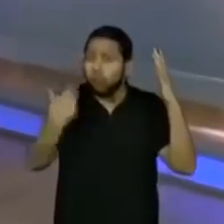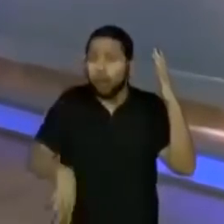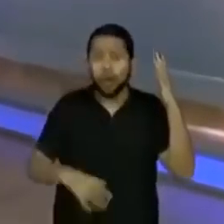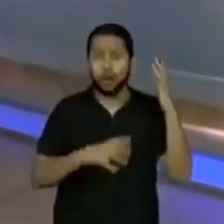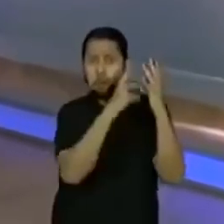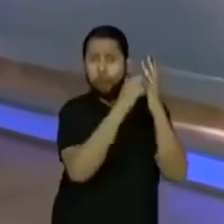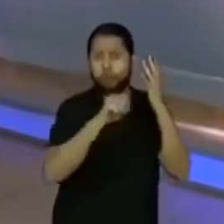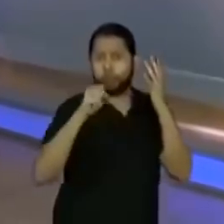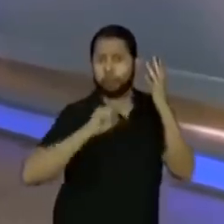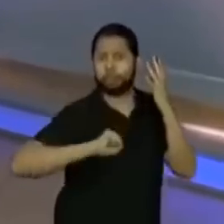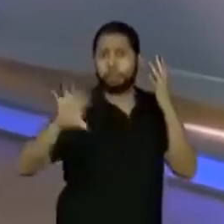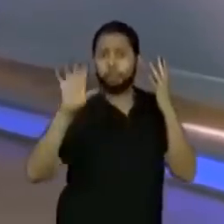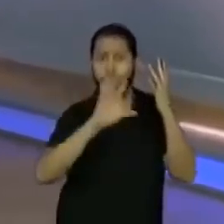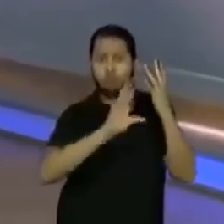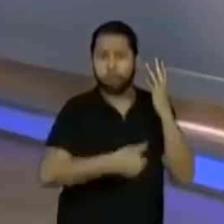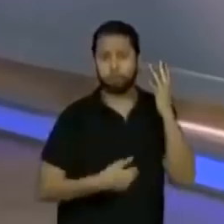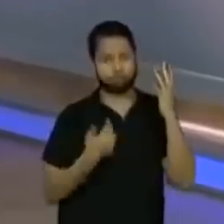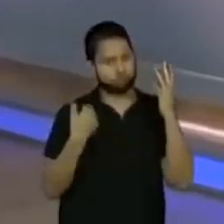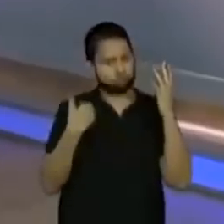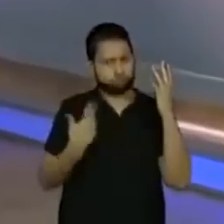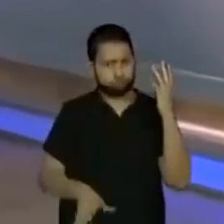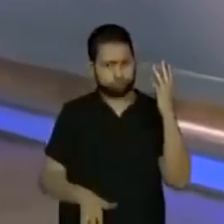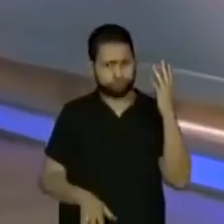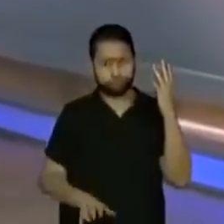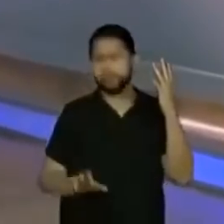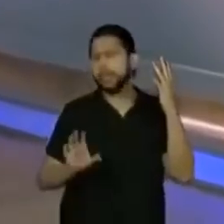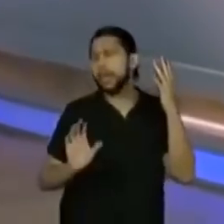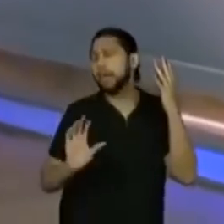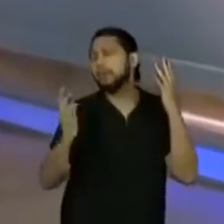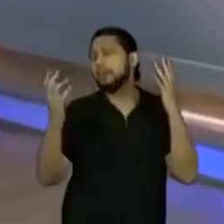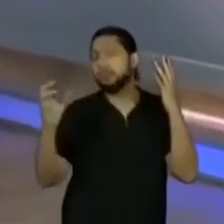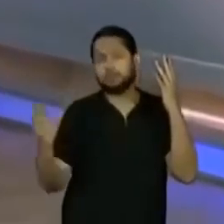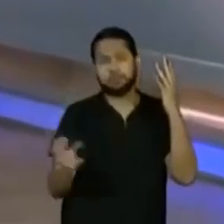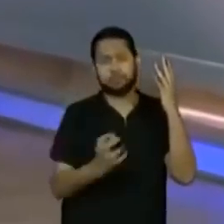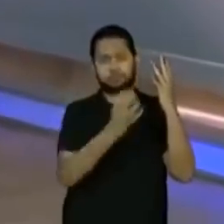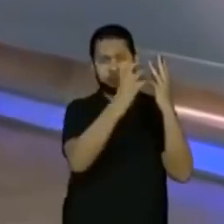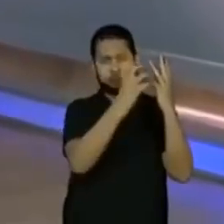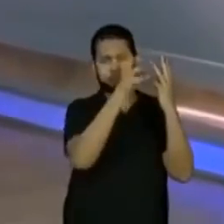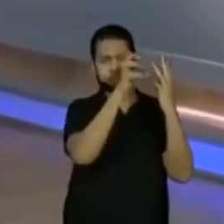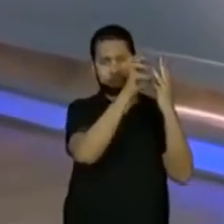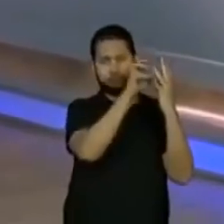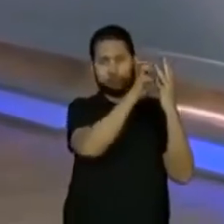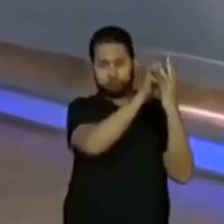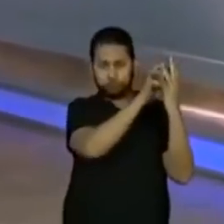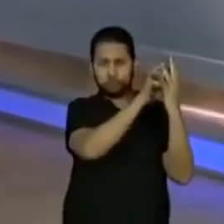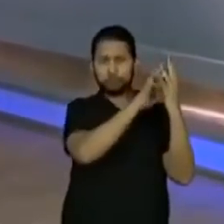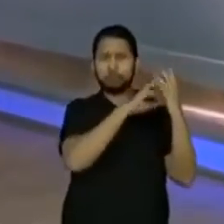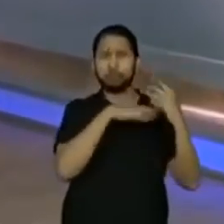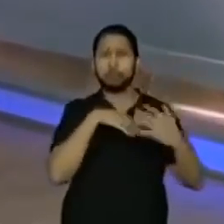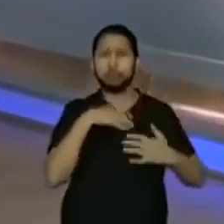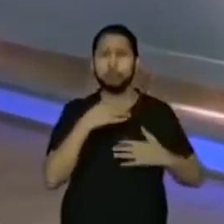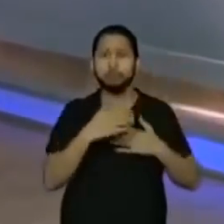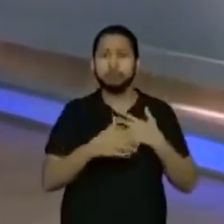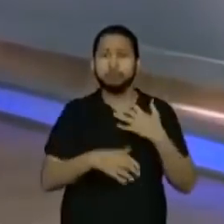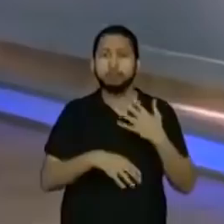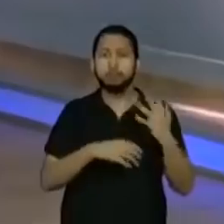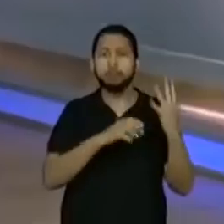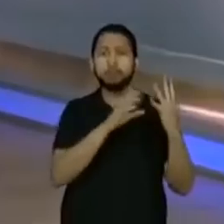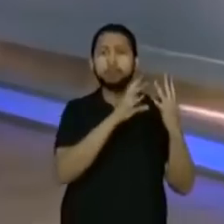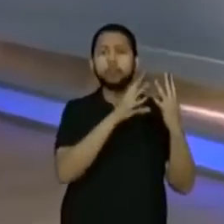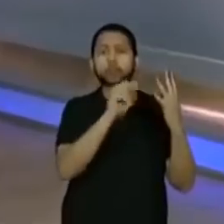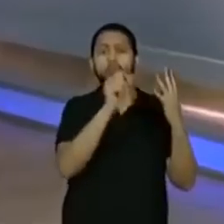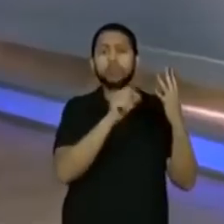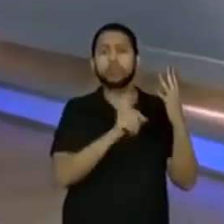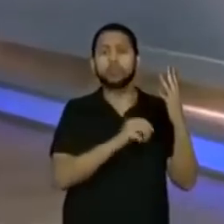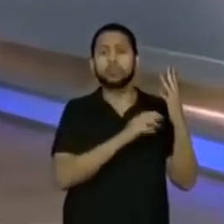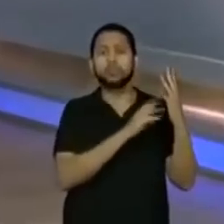sumissem. Mas um dia as maçãs começaram a desaparecer. E então passou a